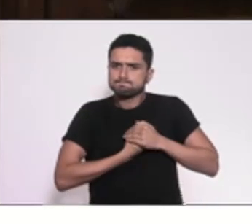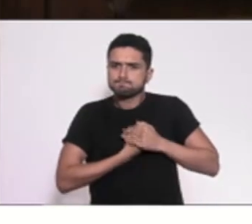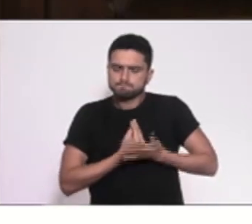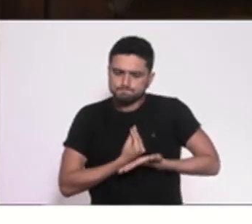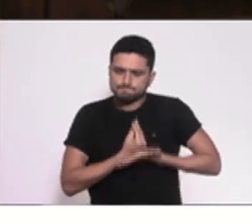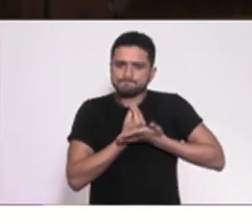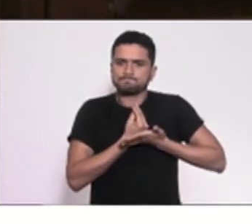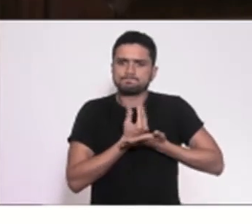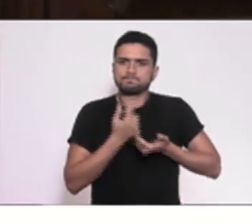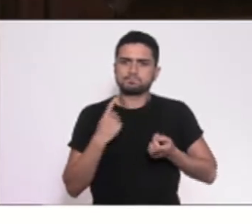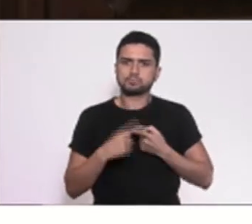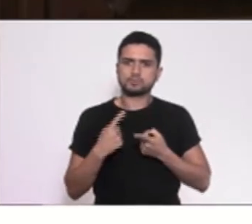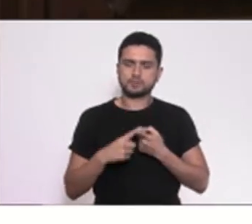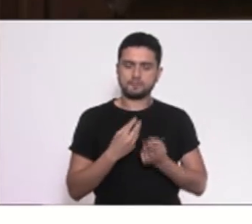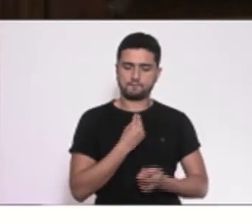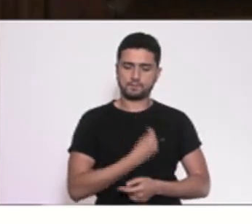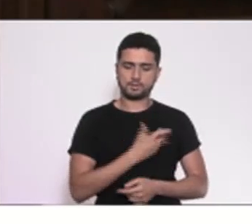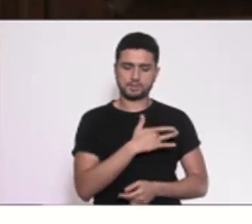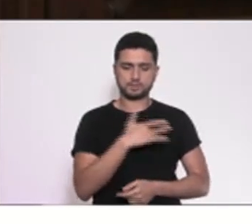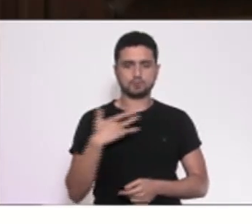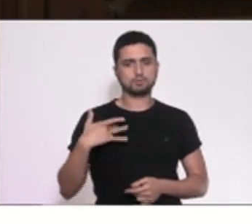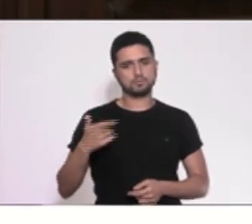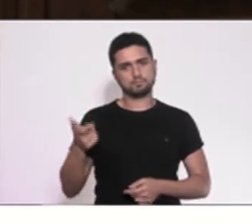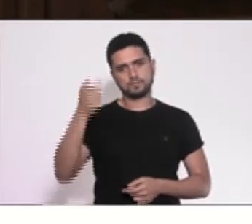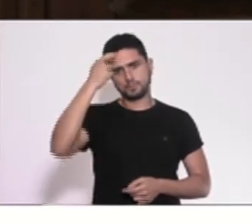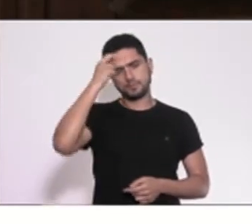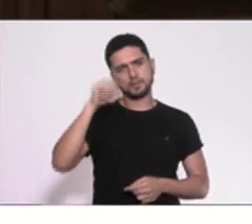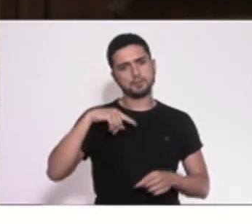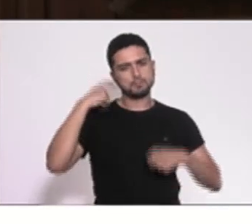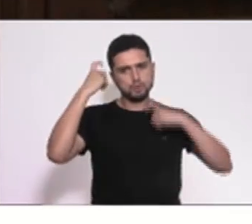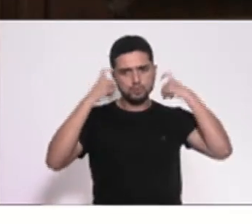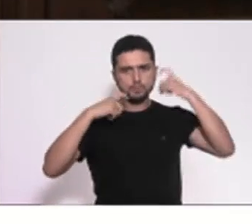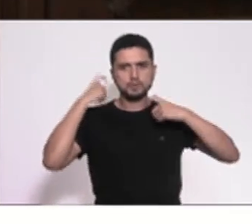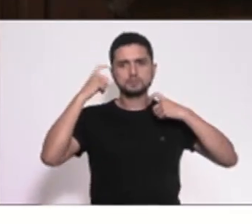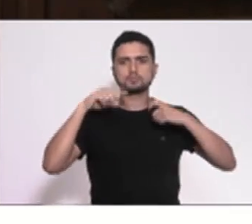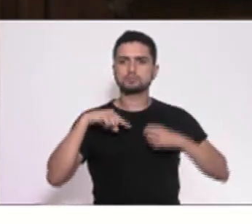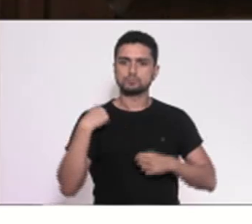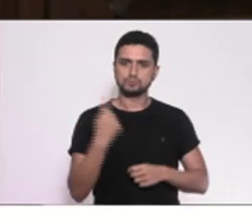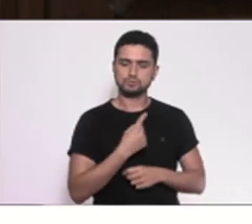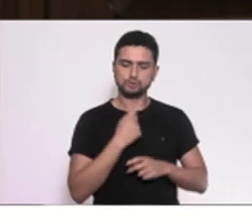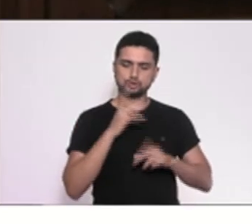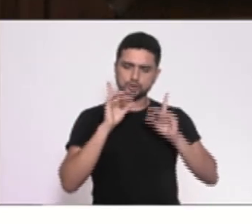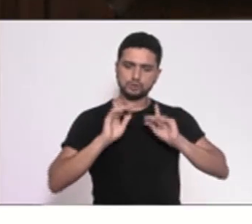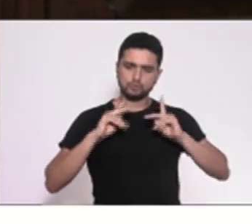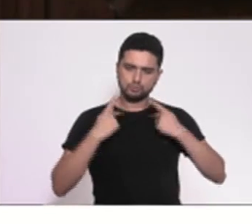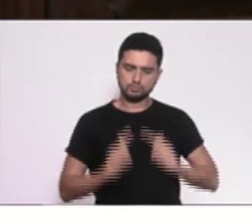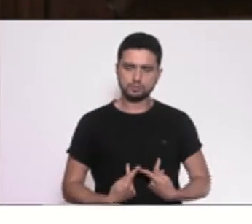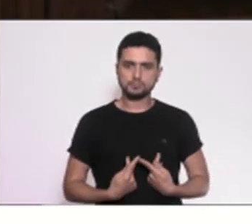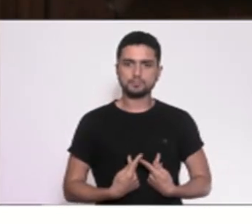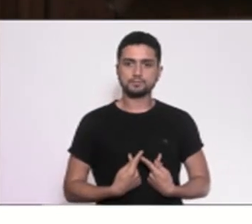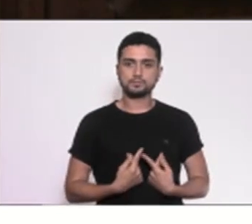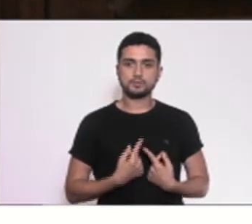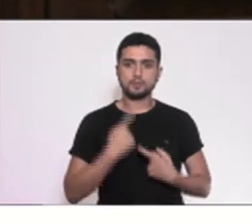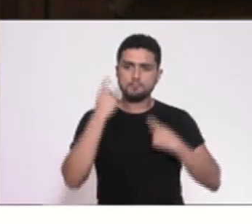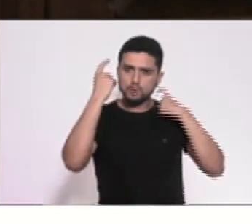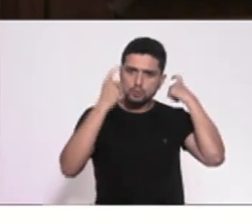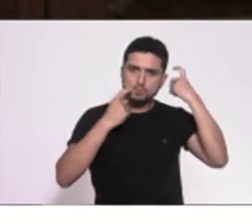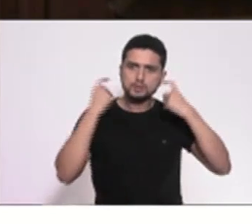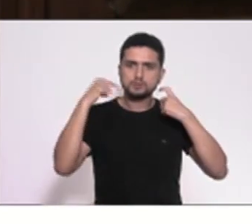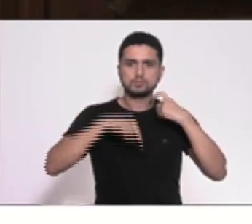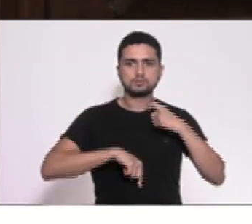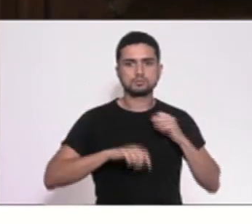saudável mentalmente é uma preocupação é uma preocupação dos direitos humanos, é uma preocupação